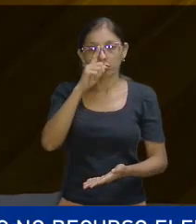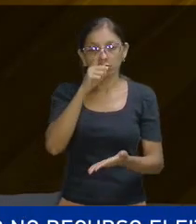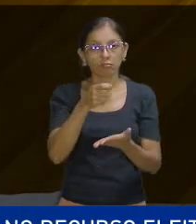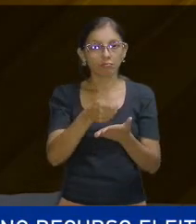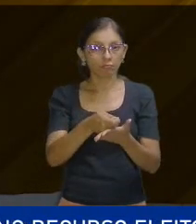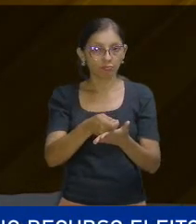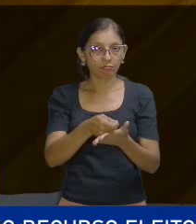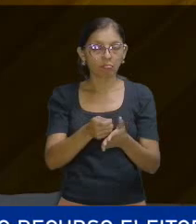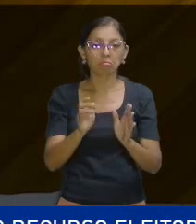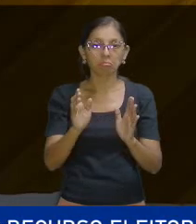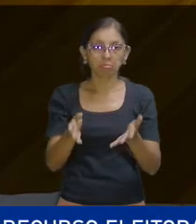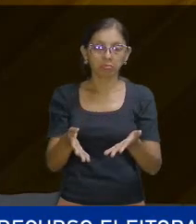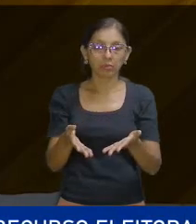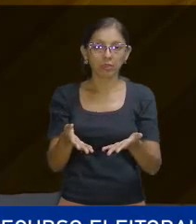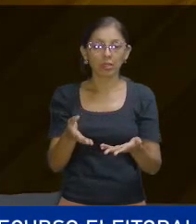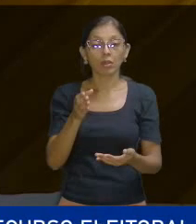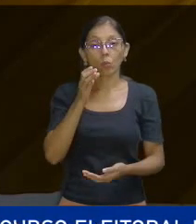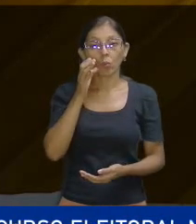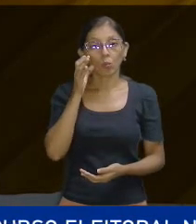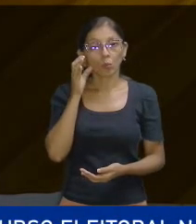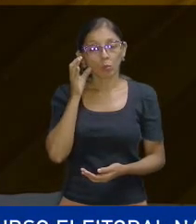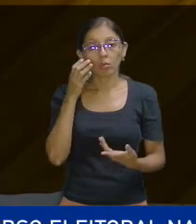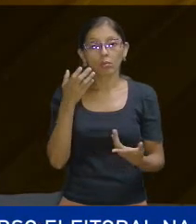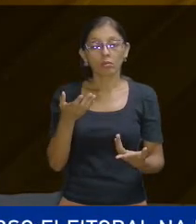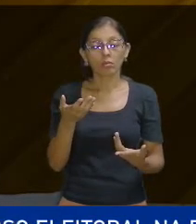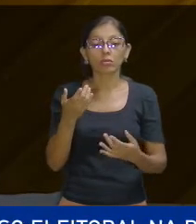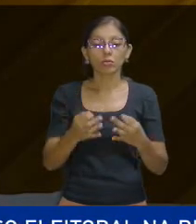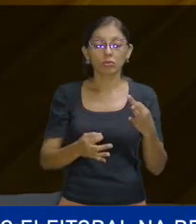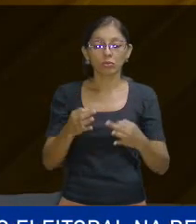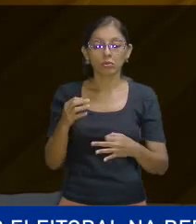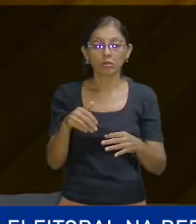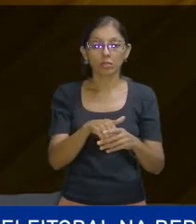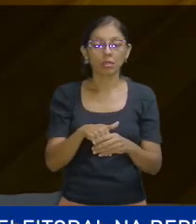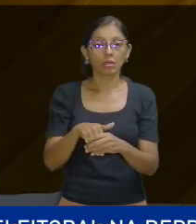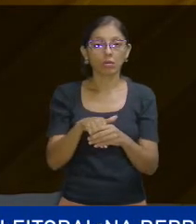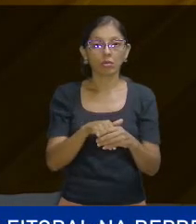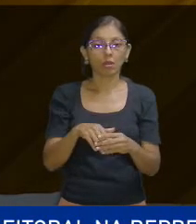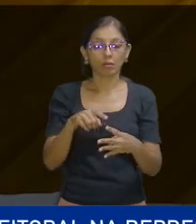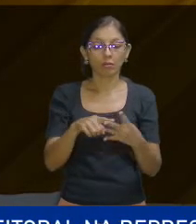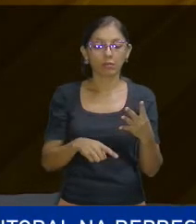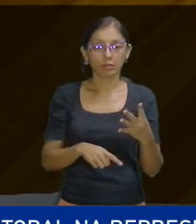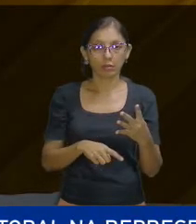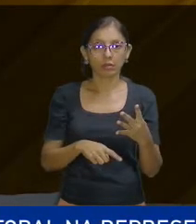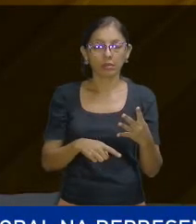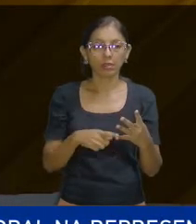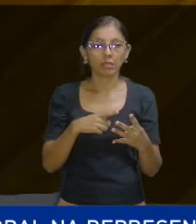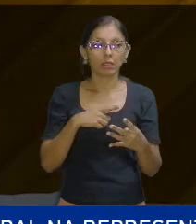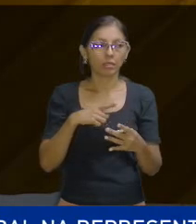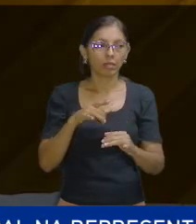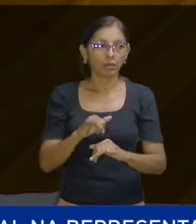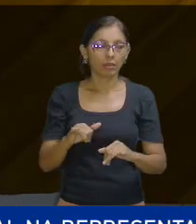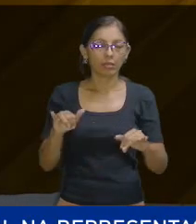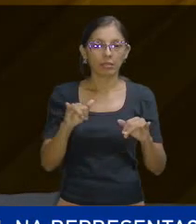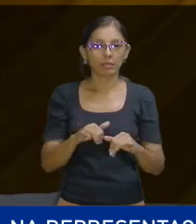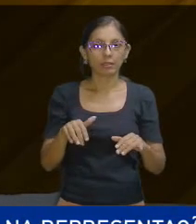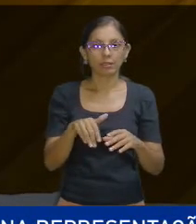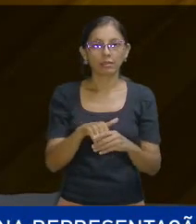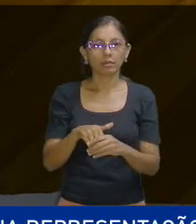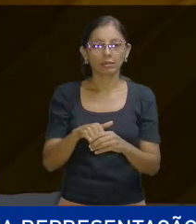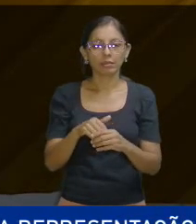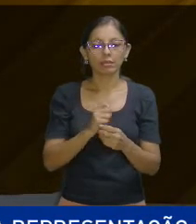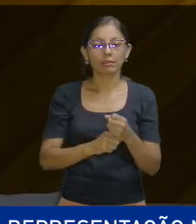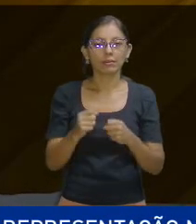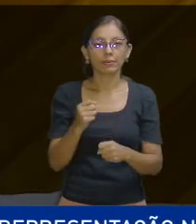do embargado de omitir da Justiça Eleitoral 4 plataformas de propaganda eleitoral durante as eleições de